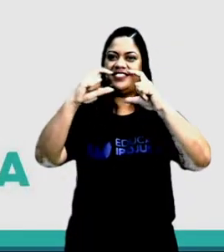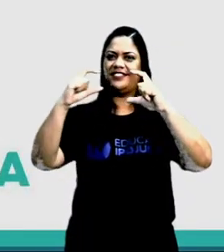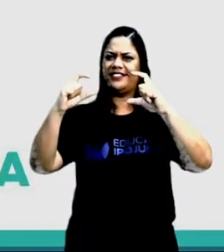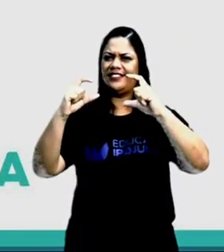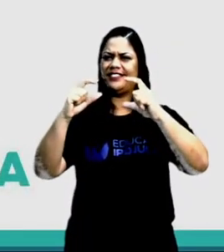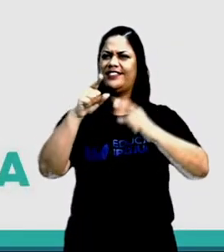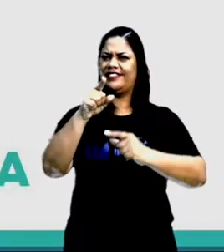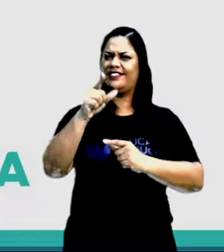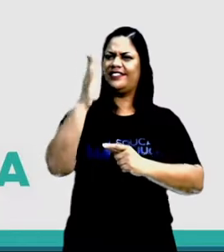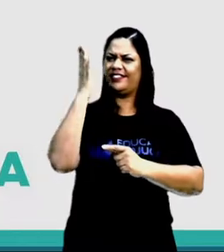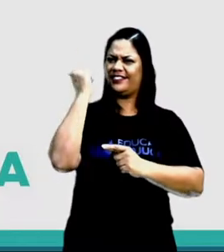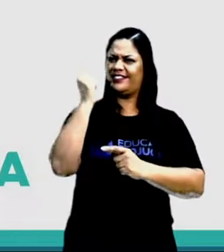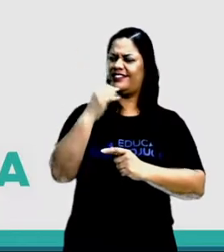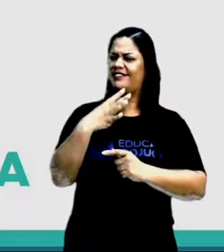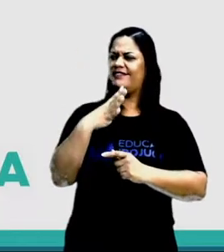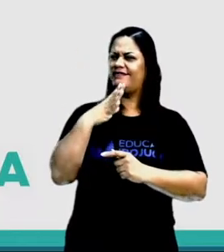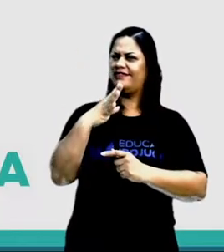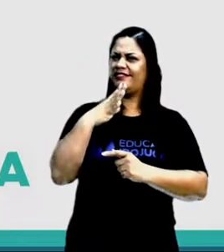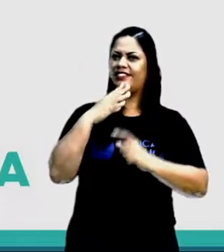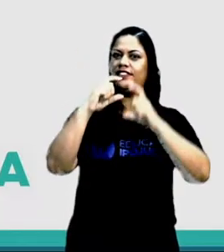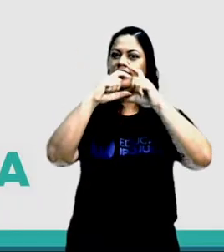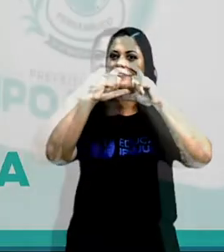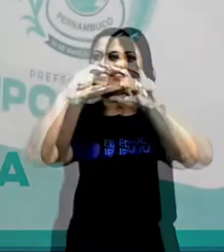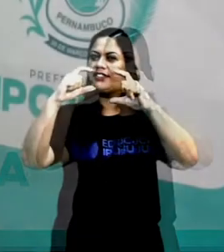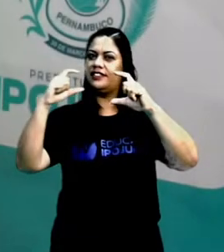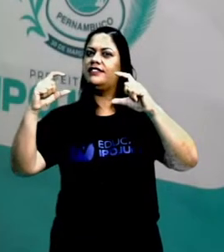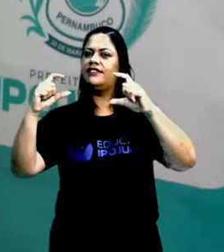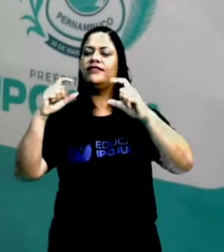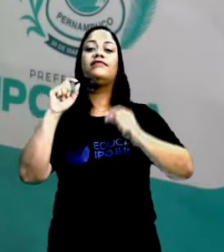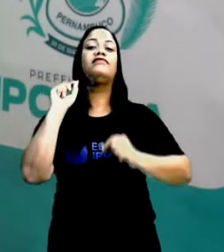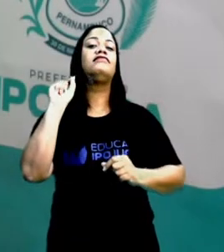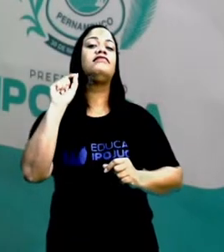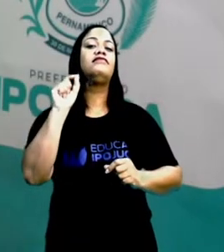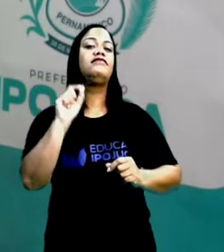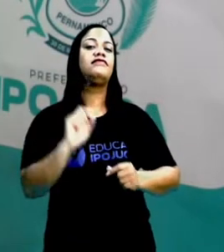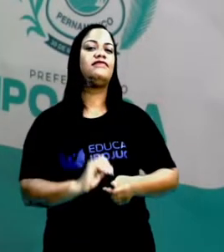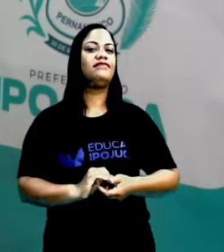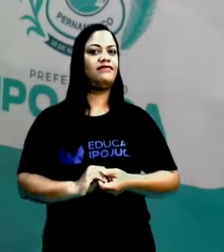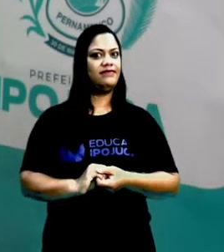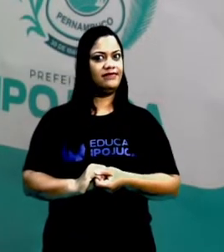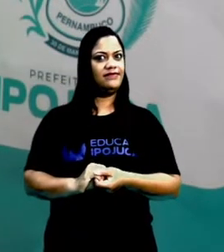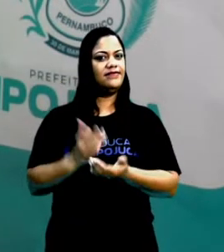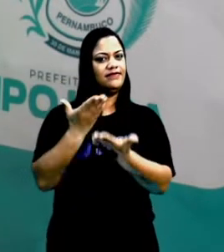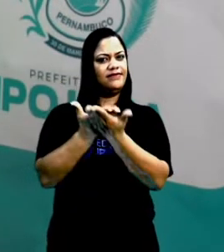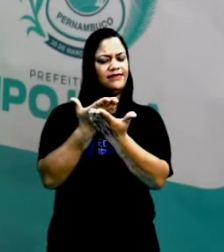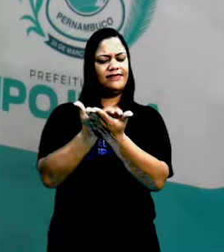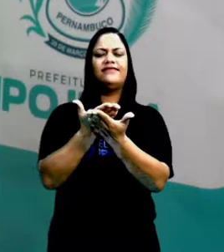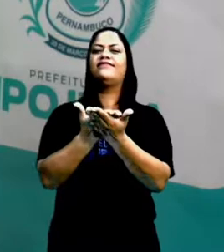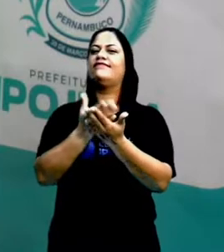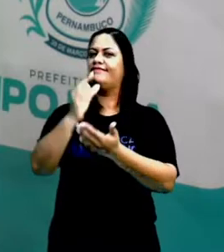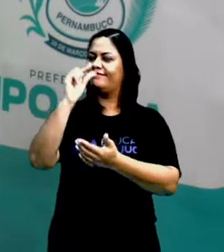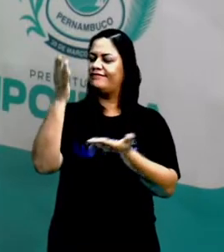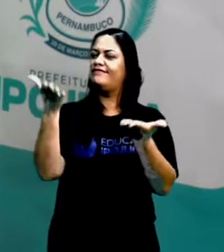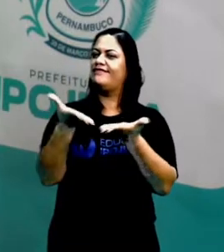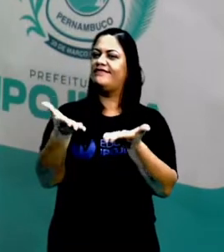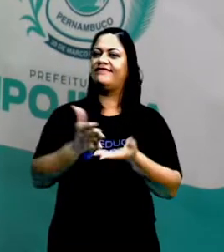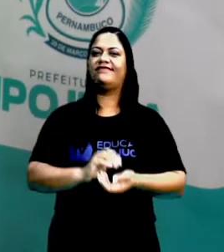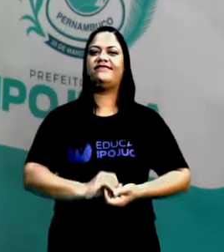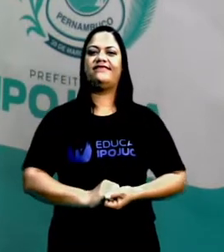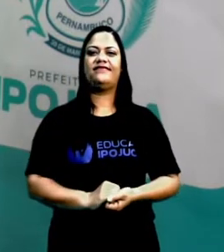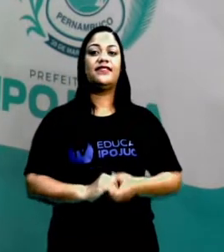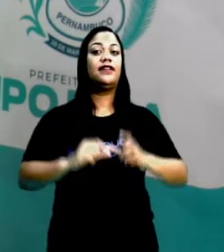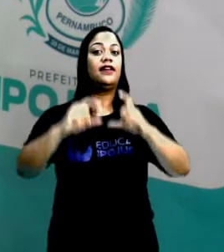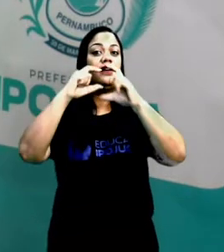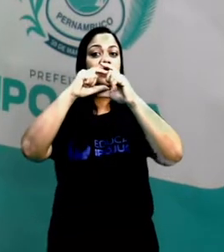Já ouviu falar sobre as tiras? As tirinhas. O que são as tirinhas? Vamos estudar um pouquinho sobre isso?